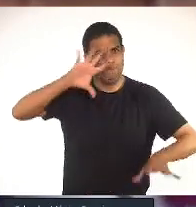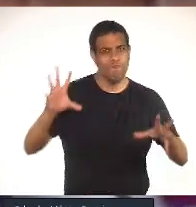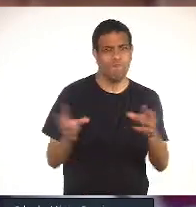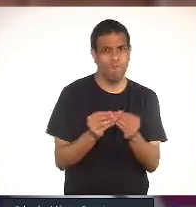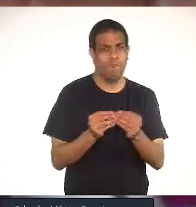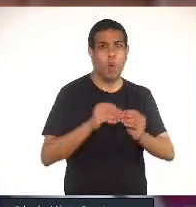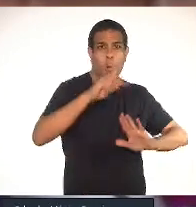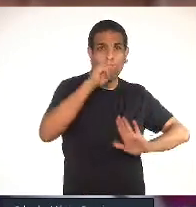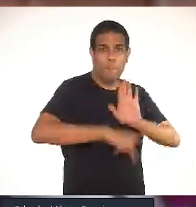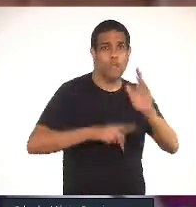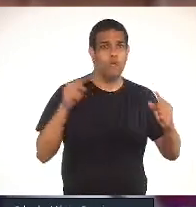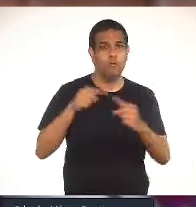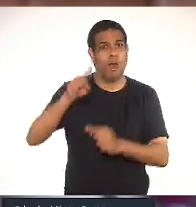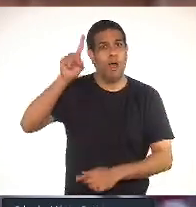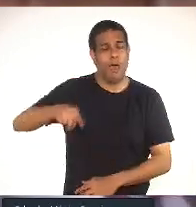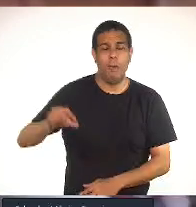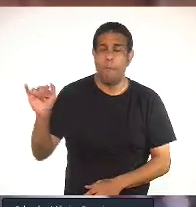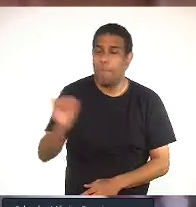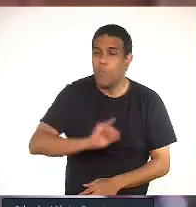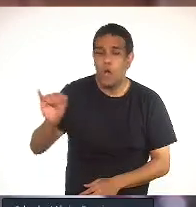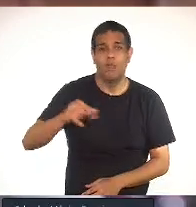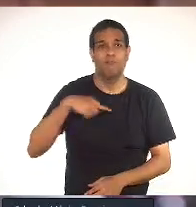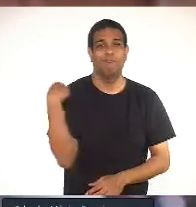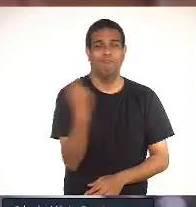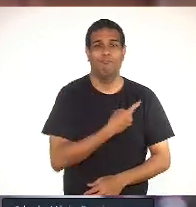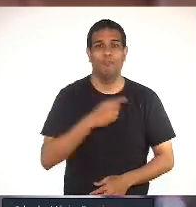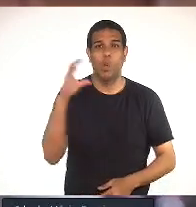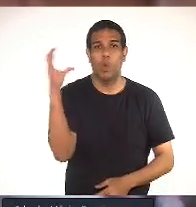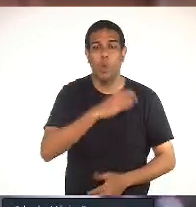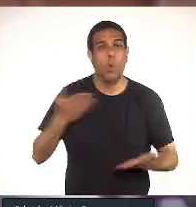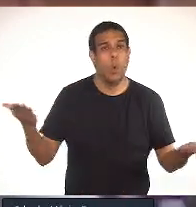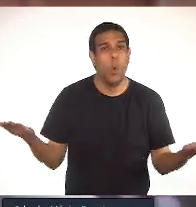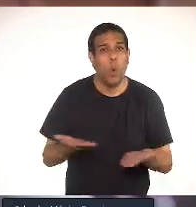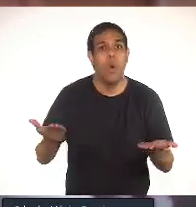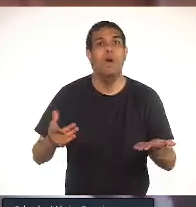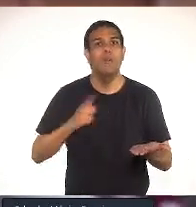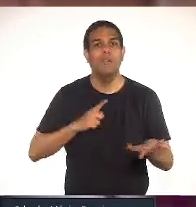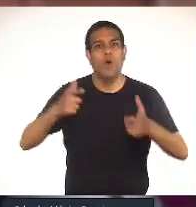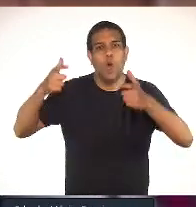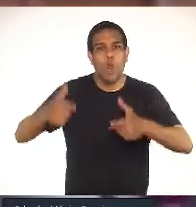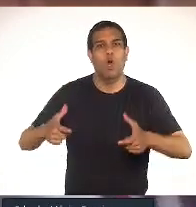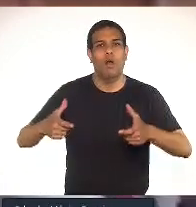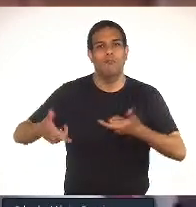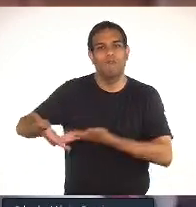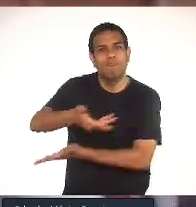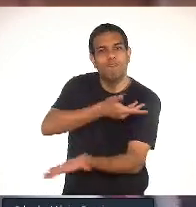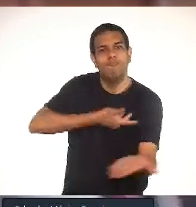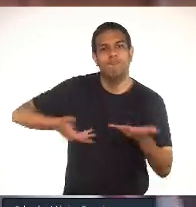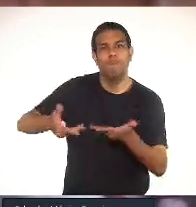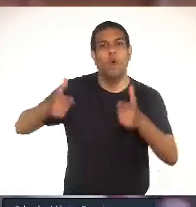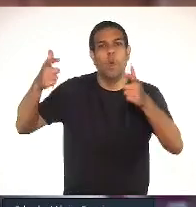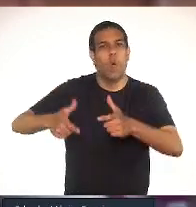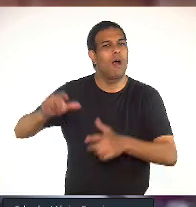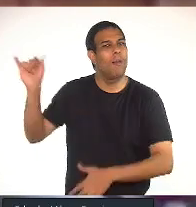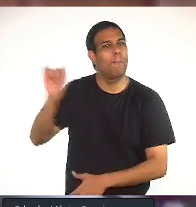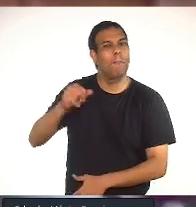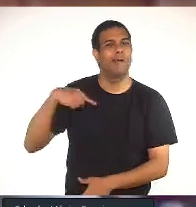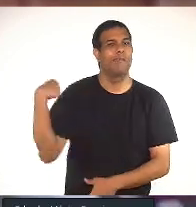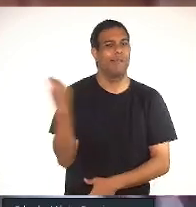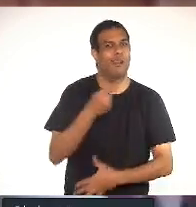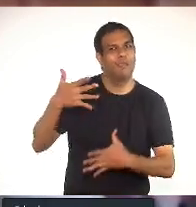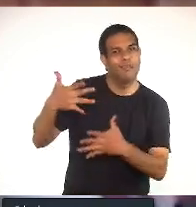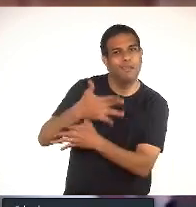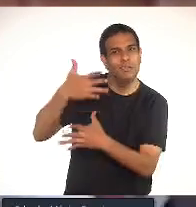ele é extremamente relevante, mostra a necessidade de fortalecer um espaço pujante, um espaço importante da